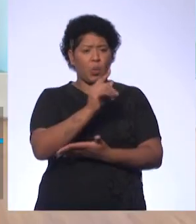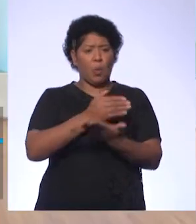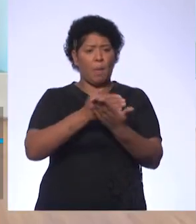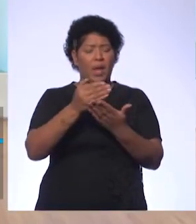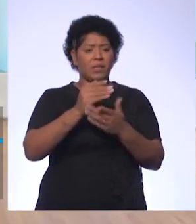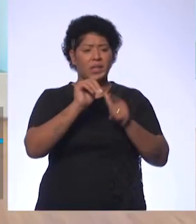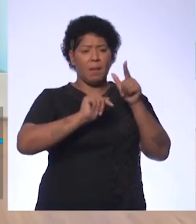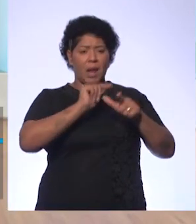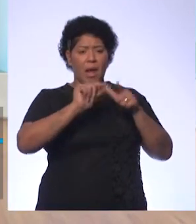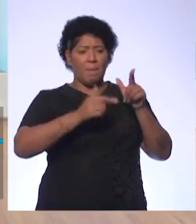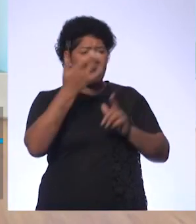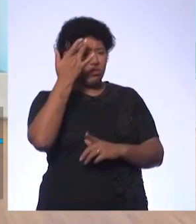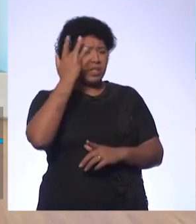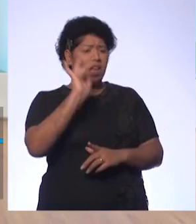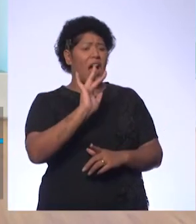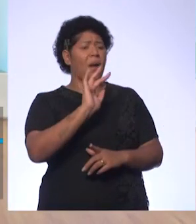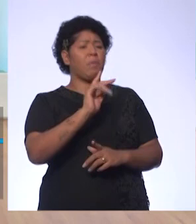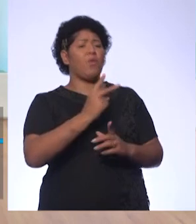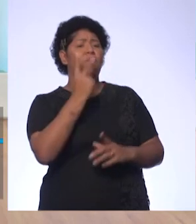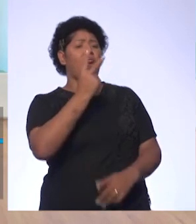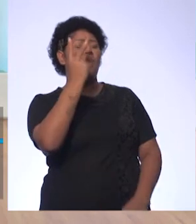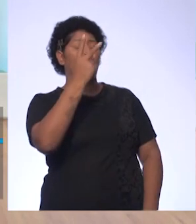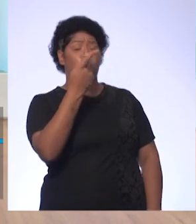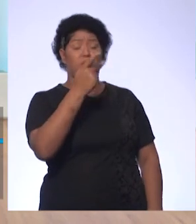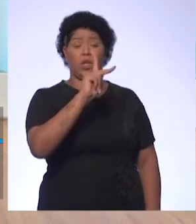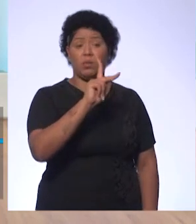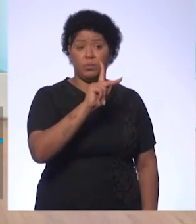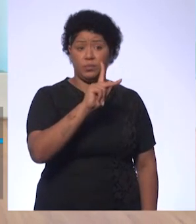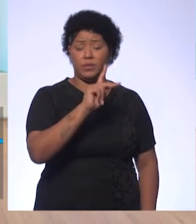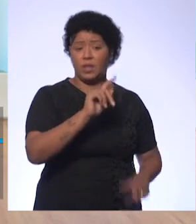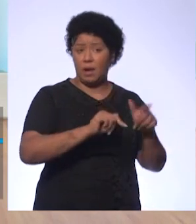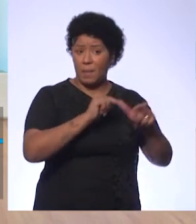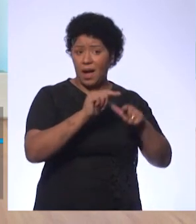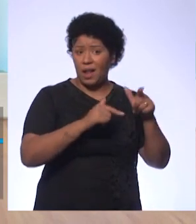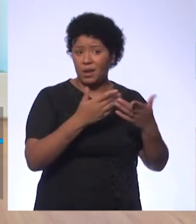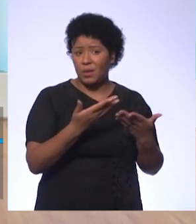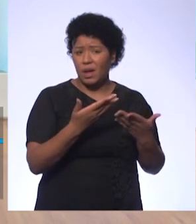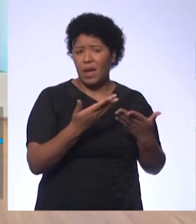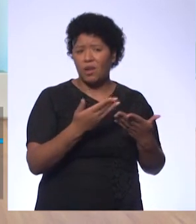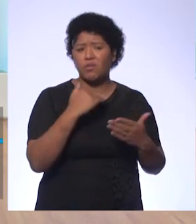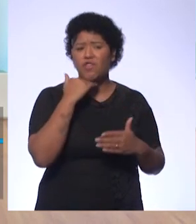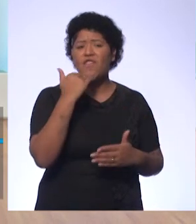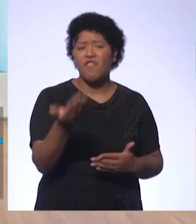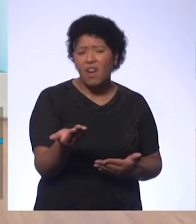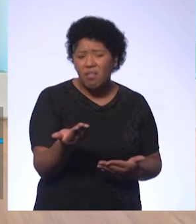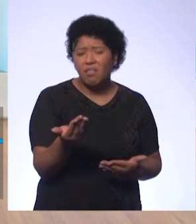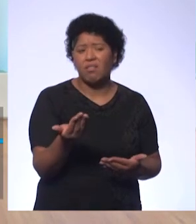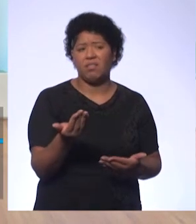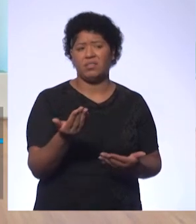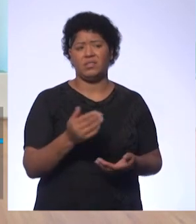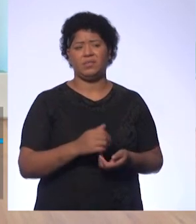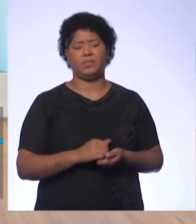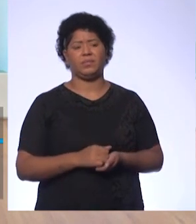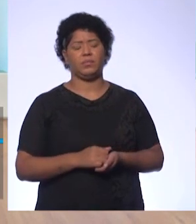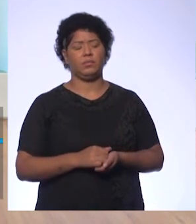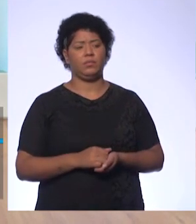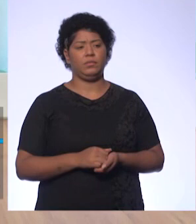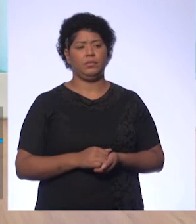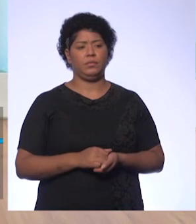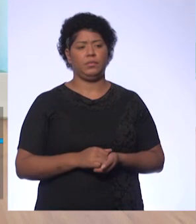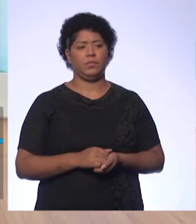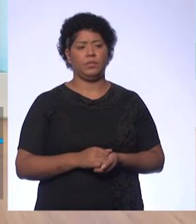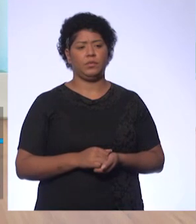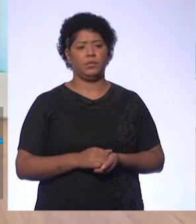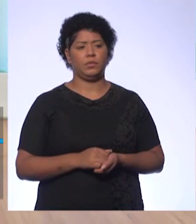ficar só girando até que o Charlie Chaplin fica lá com aqueles até movimentos repetitivos. E quando